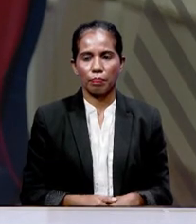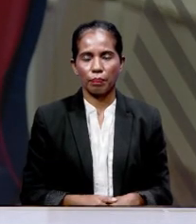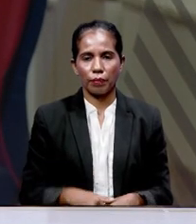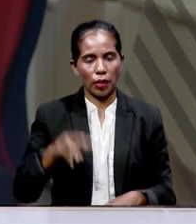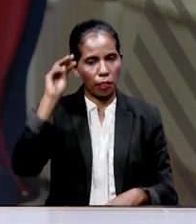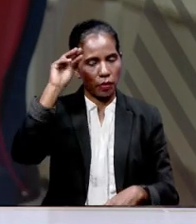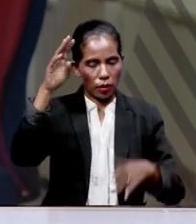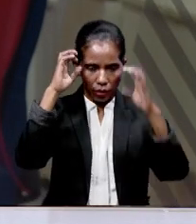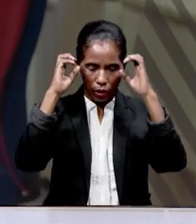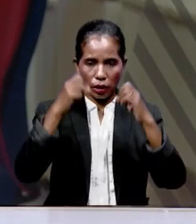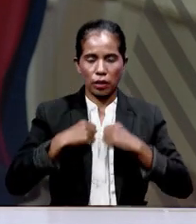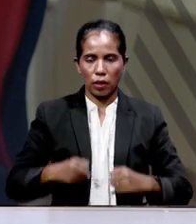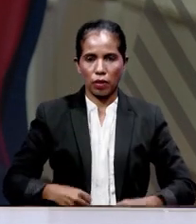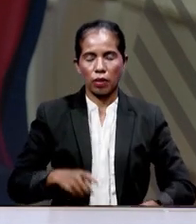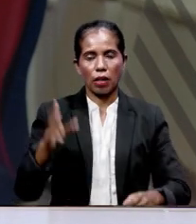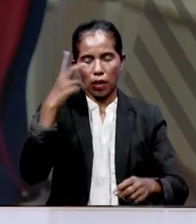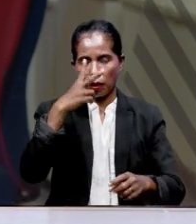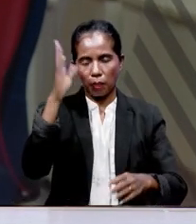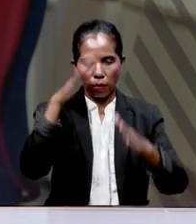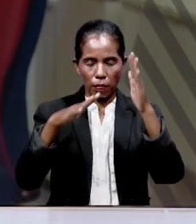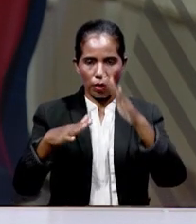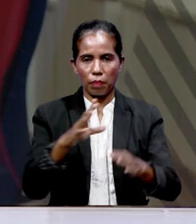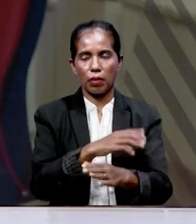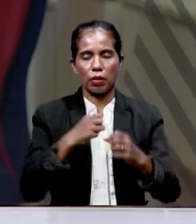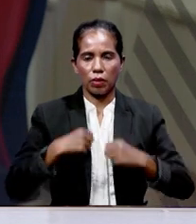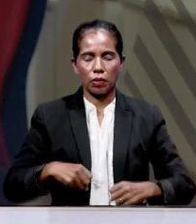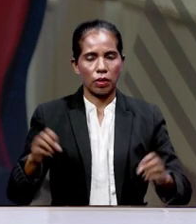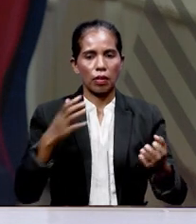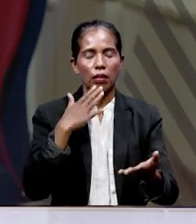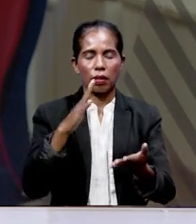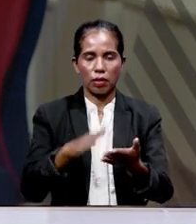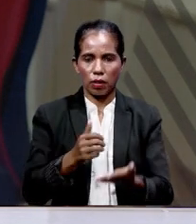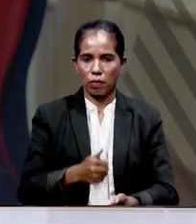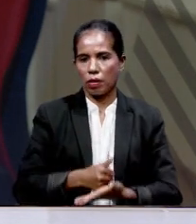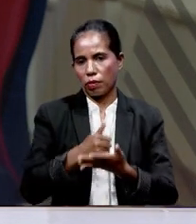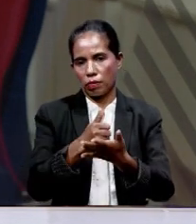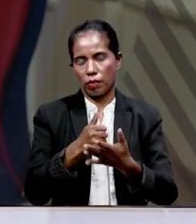Ministério da Saúde garante se resolve o problema posto saúde na bela funciona atendimento.